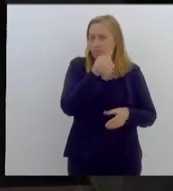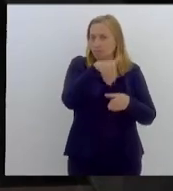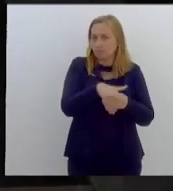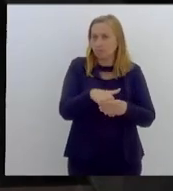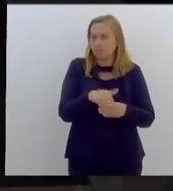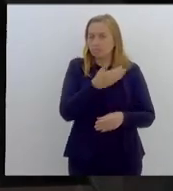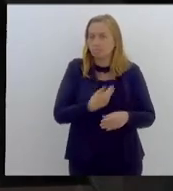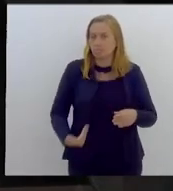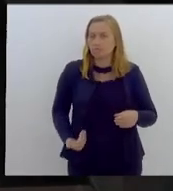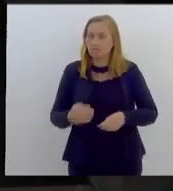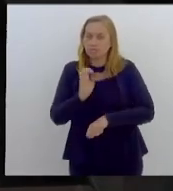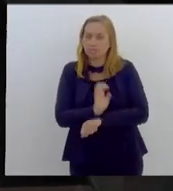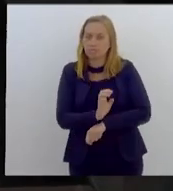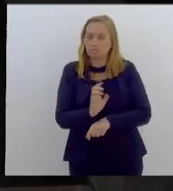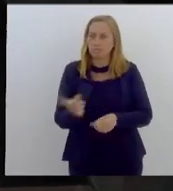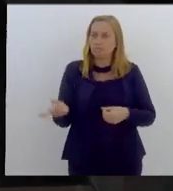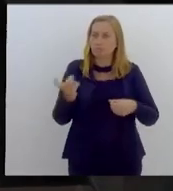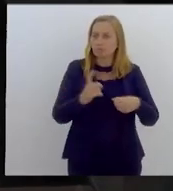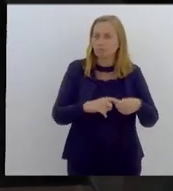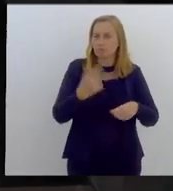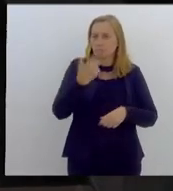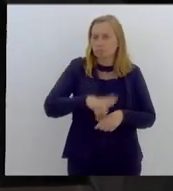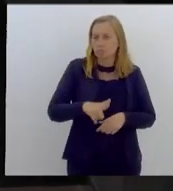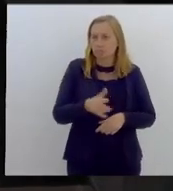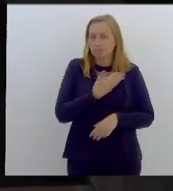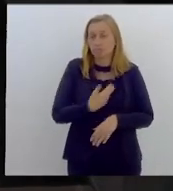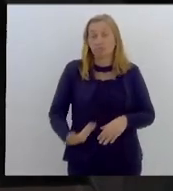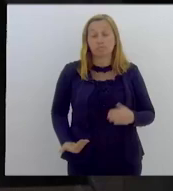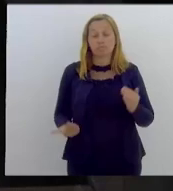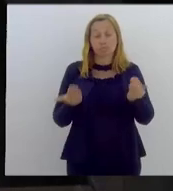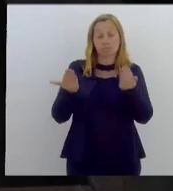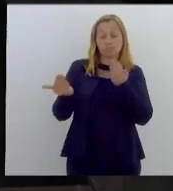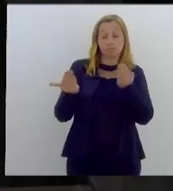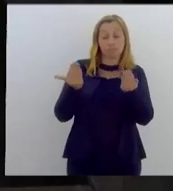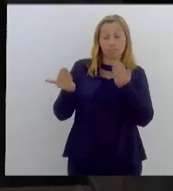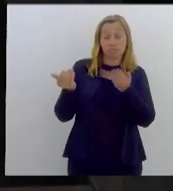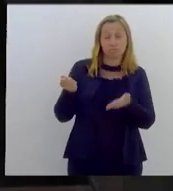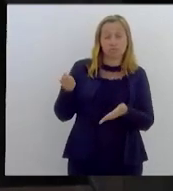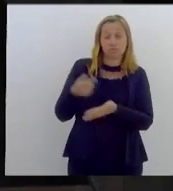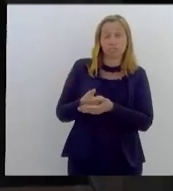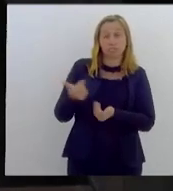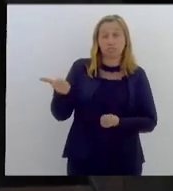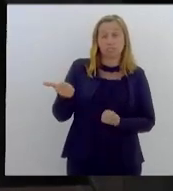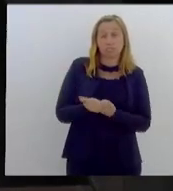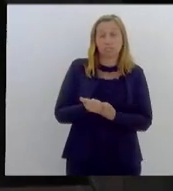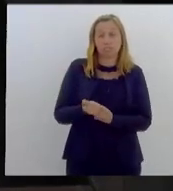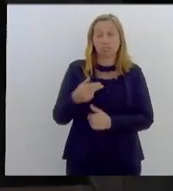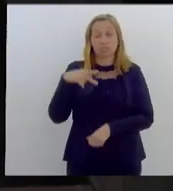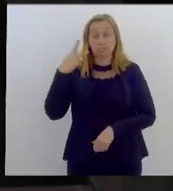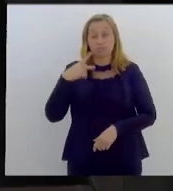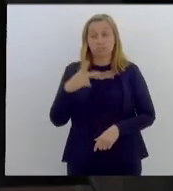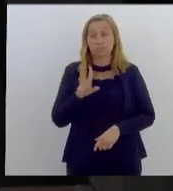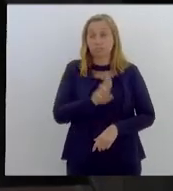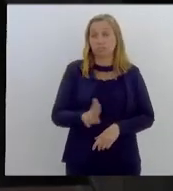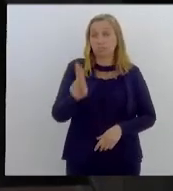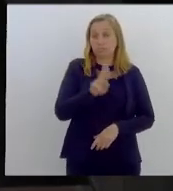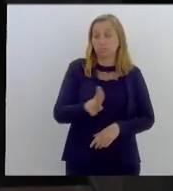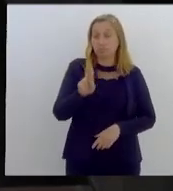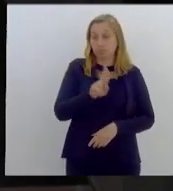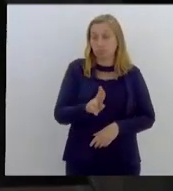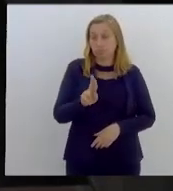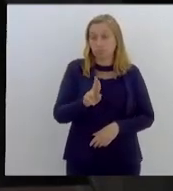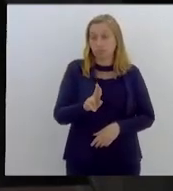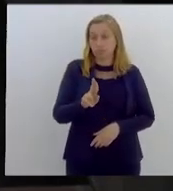do estado. Reeleito, o governador é suspeito de compra de apoio político e uso